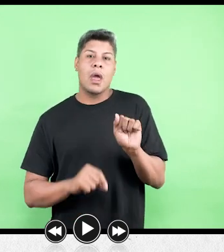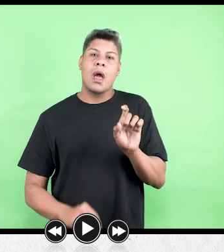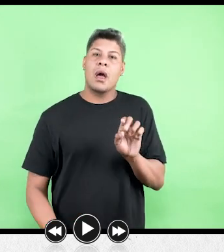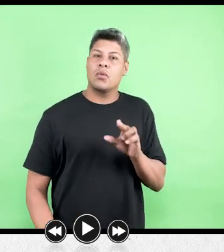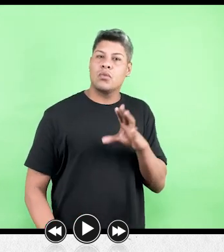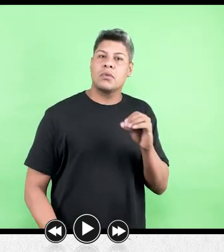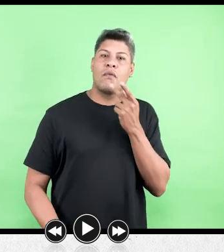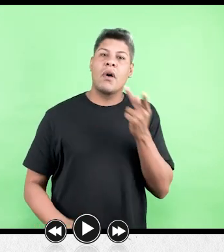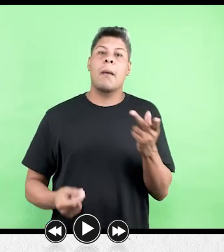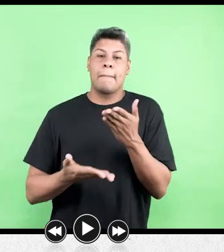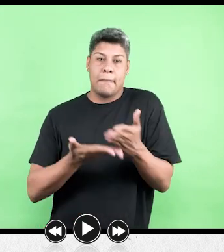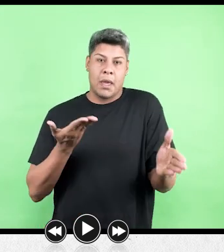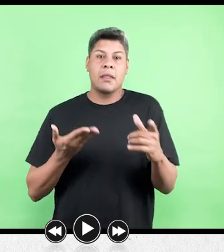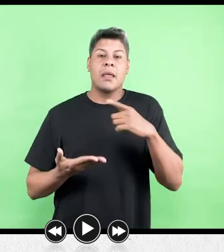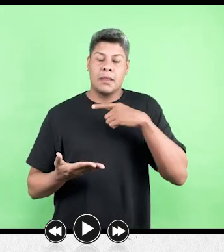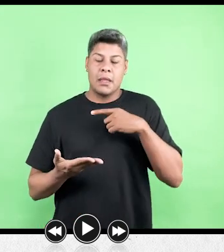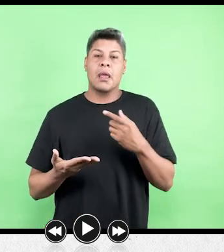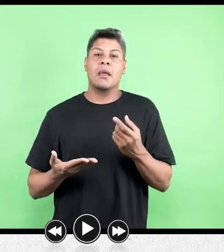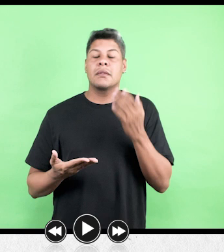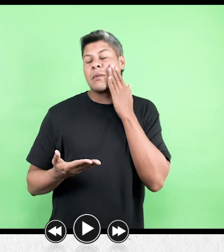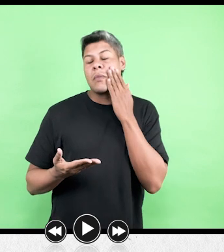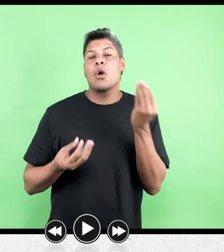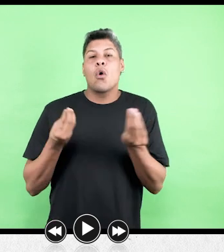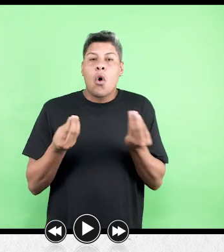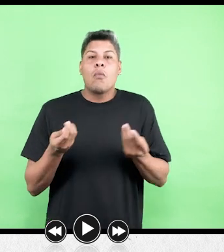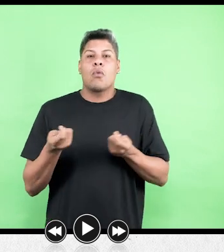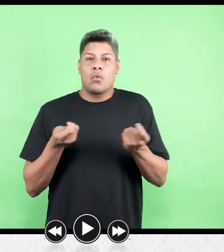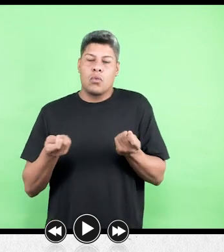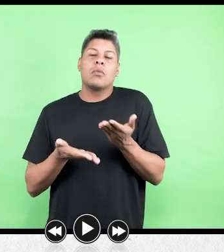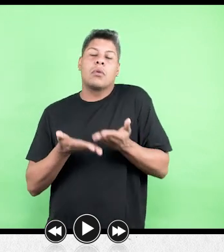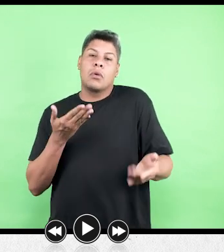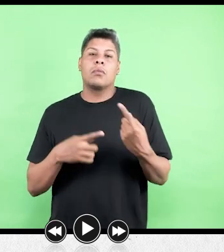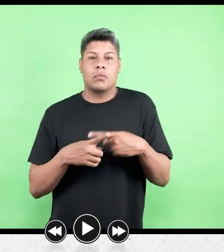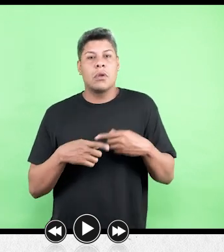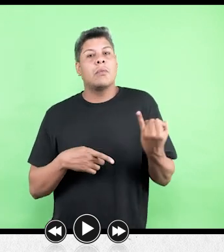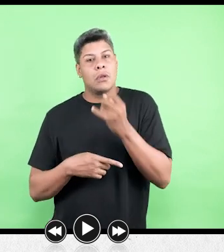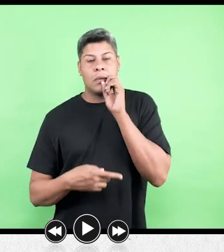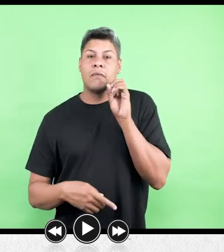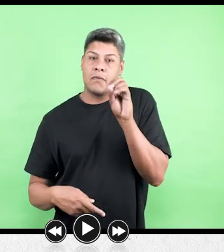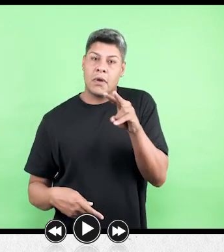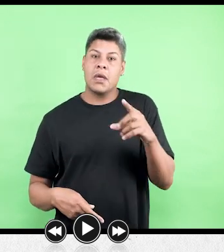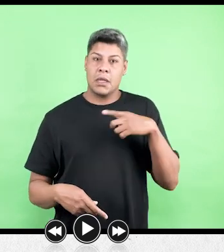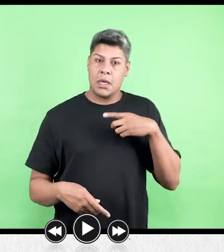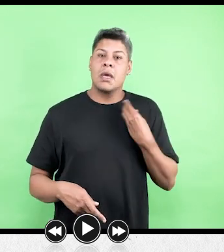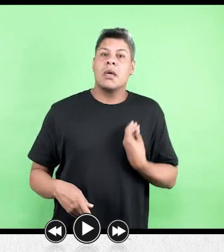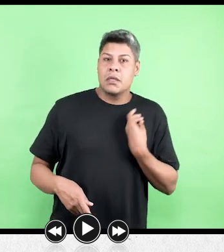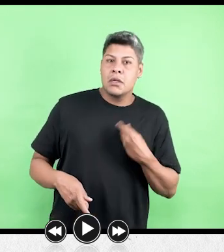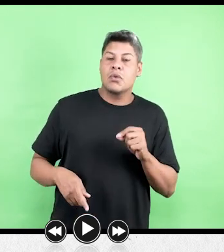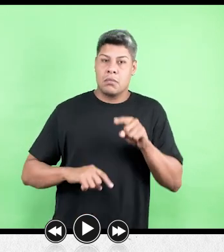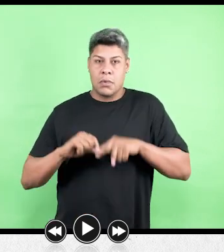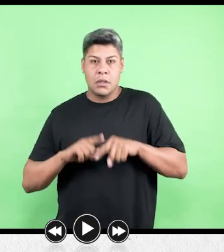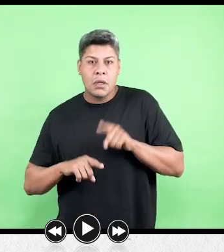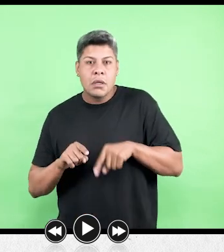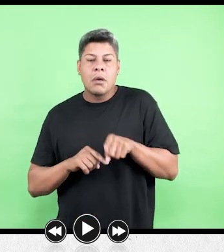começar a falar das perdas, a ter um controle das perdas, que é importante a gente verificar, então, a existência de dispositivos